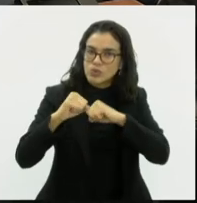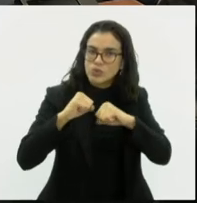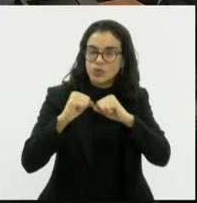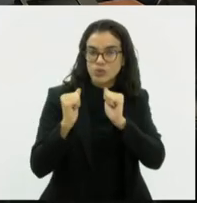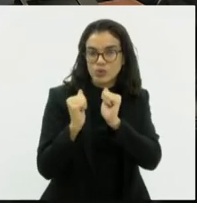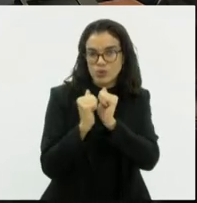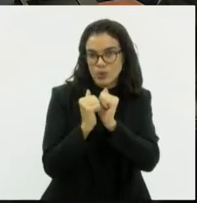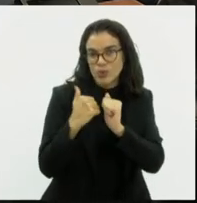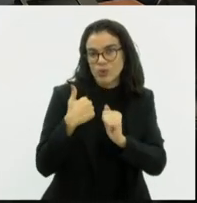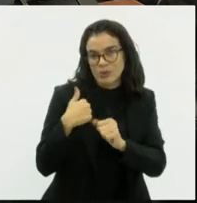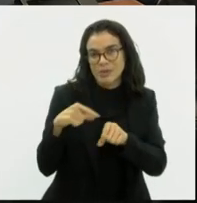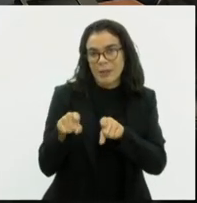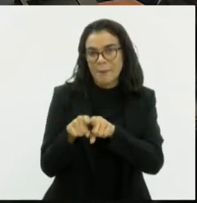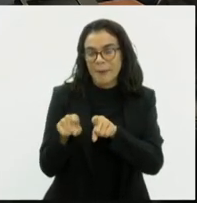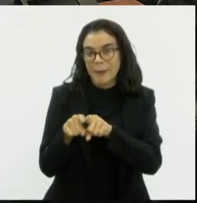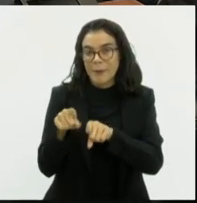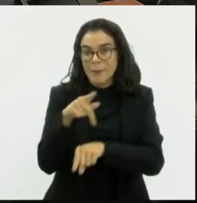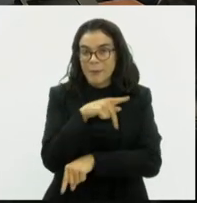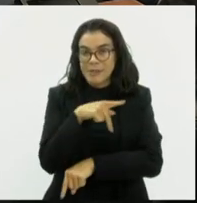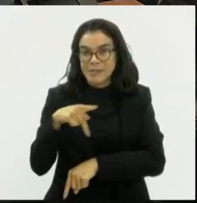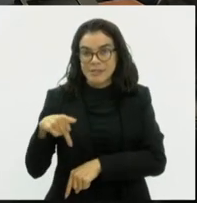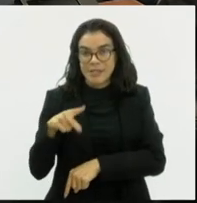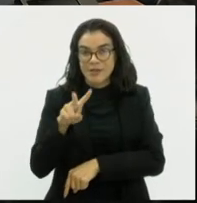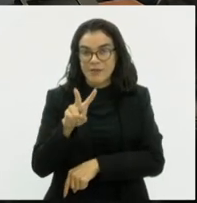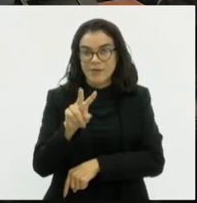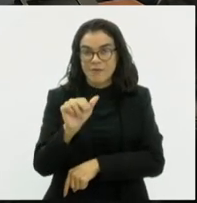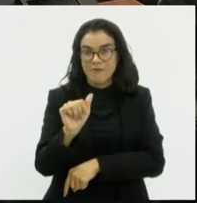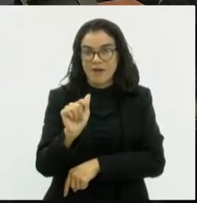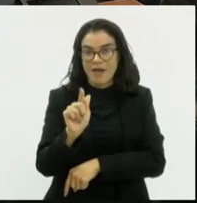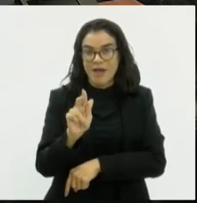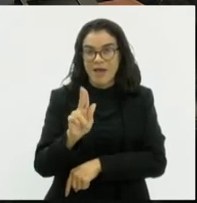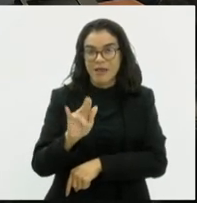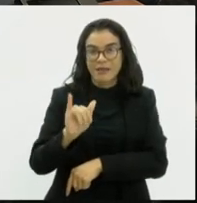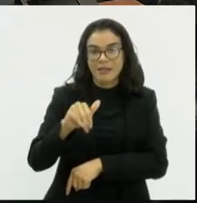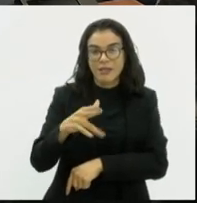dele o nosso, meu presidente Vaguinho, prefeito de Belford Roxo,